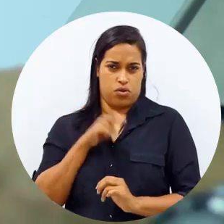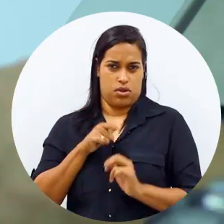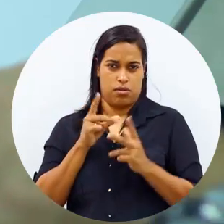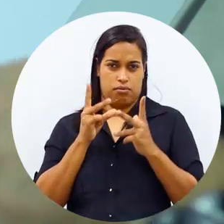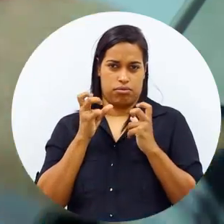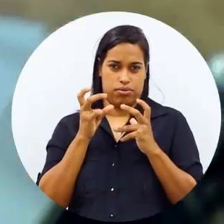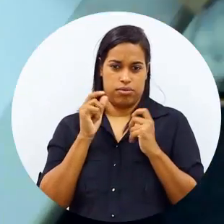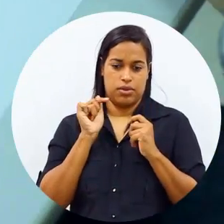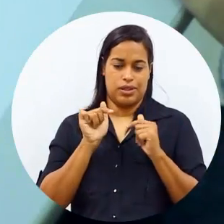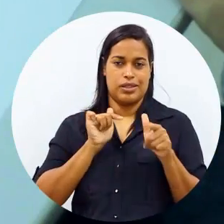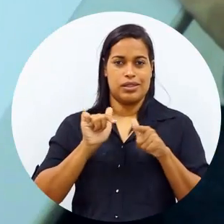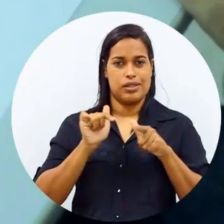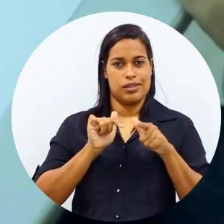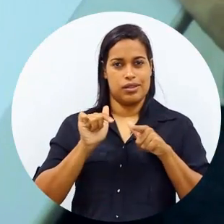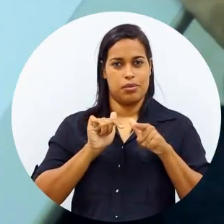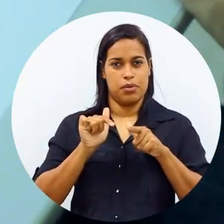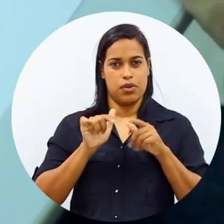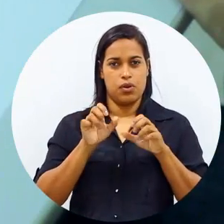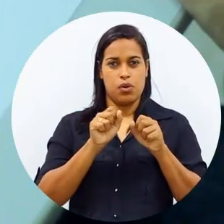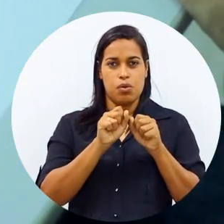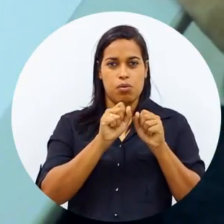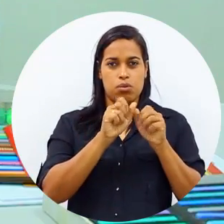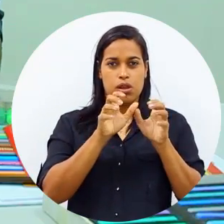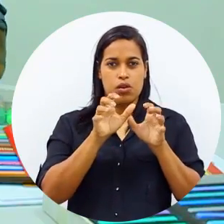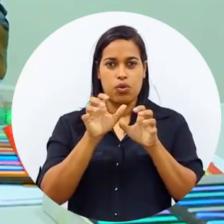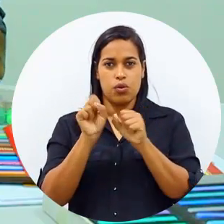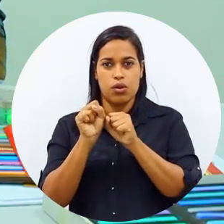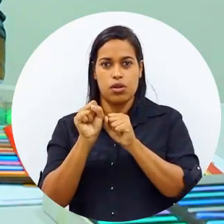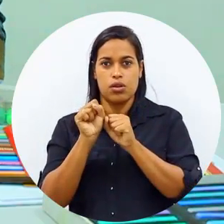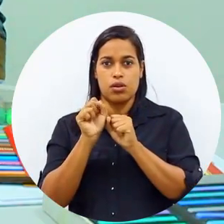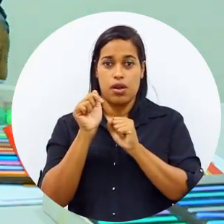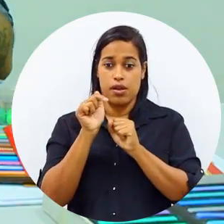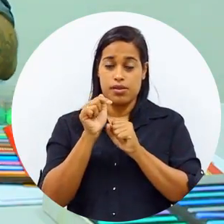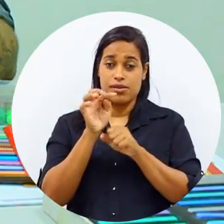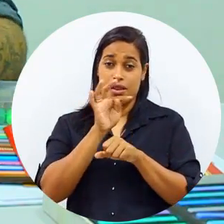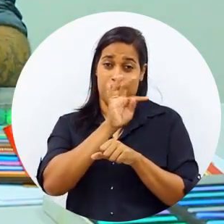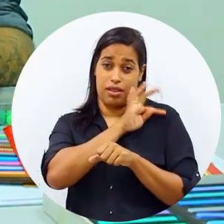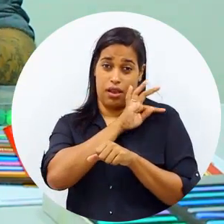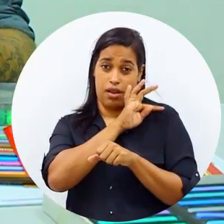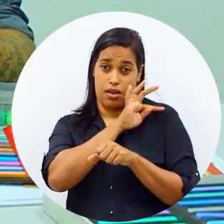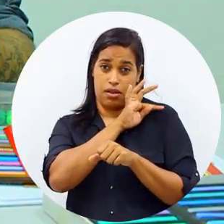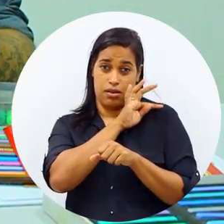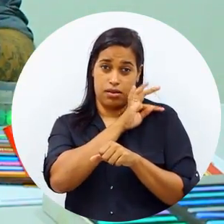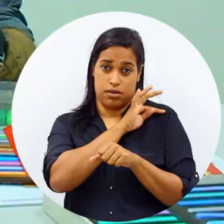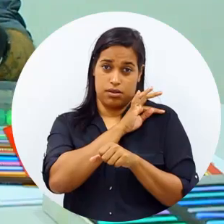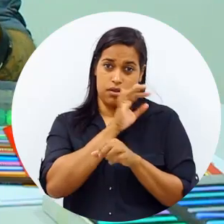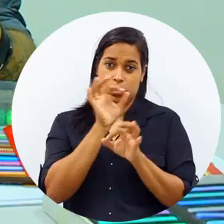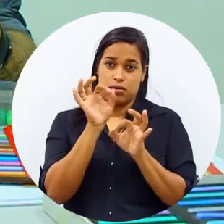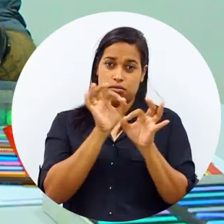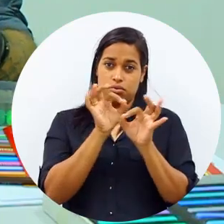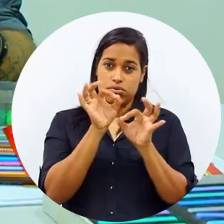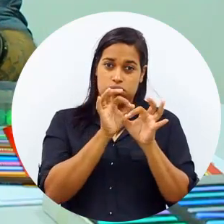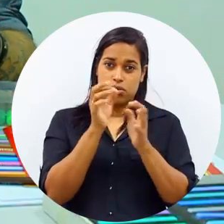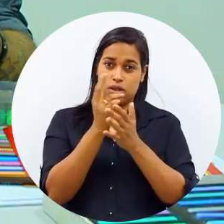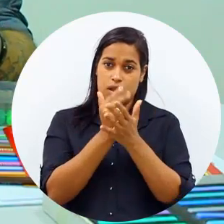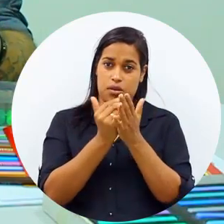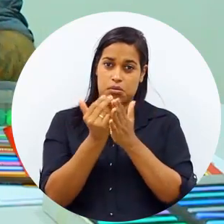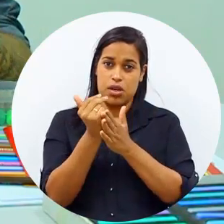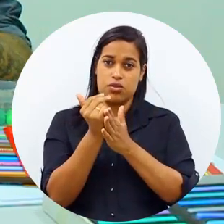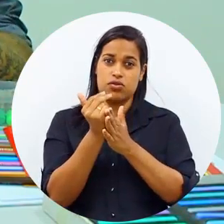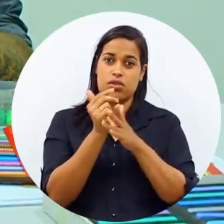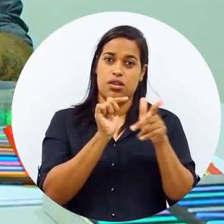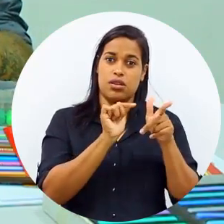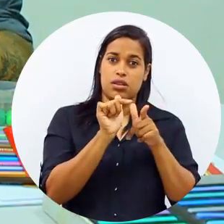Conseguem perceber esse trabalho do tom? Essa técnica de composição da